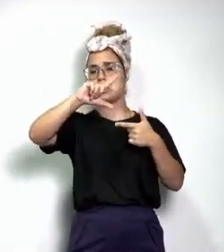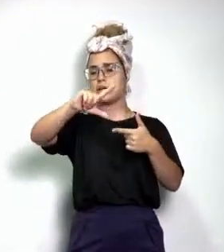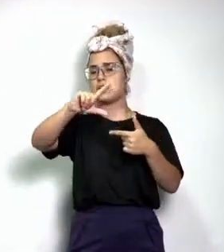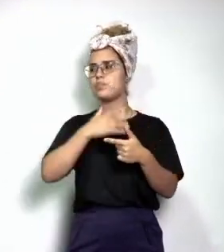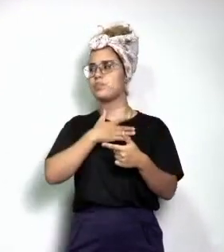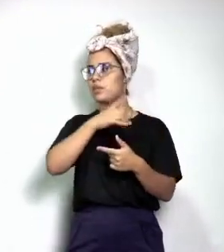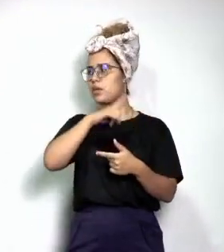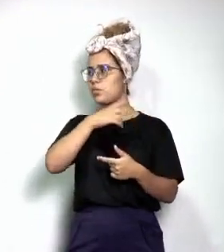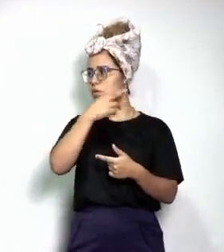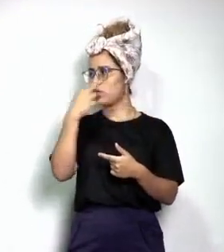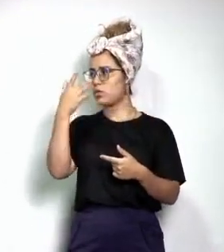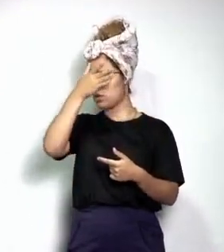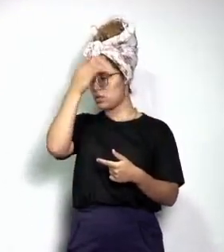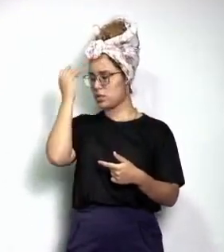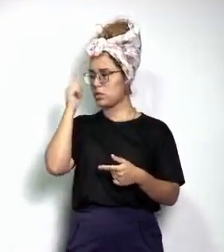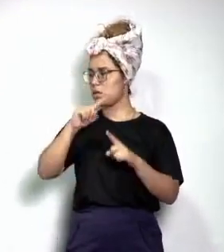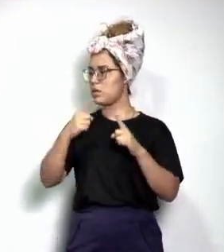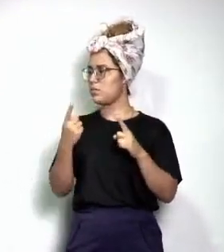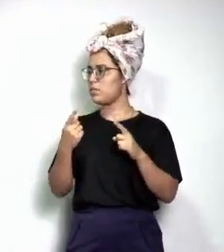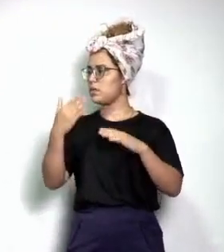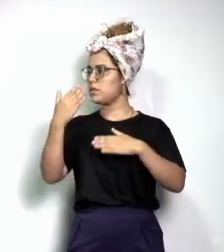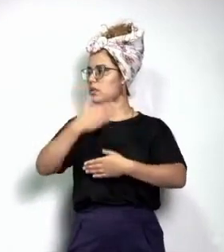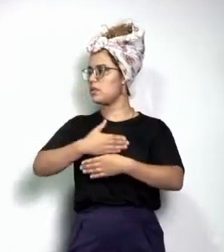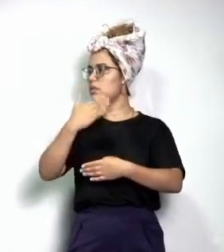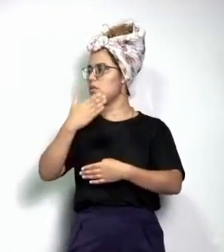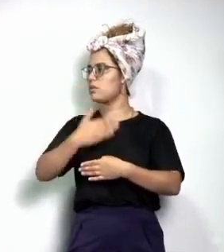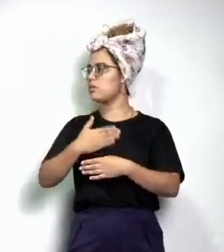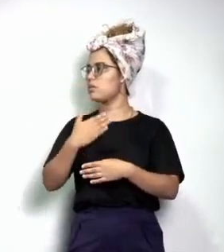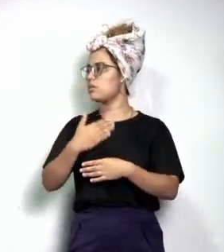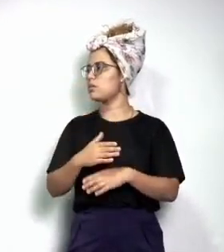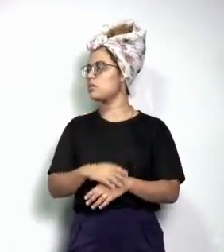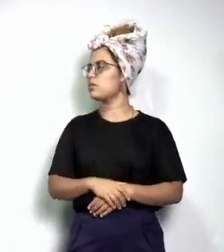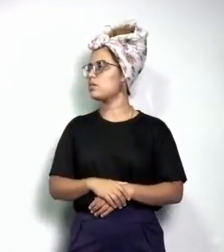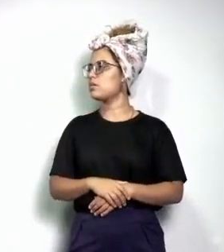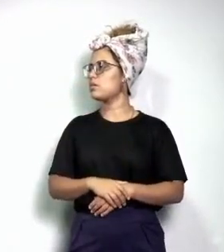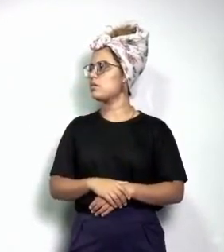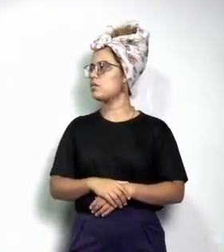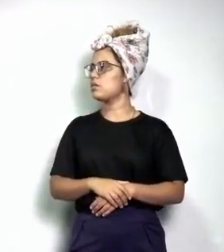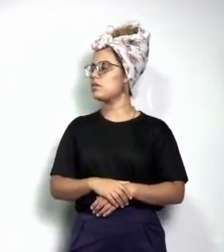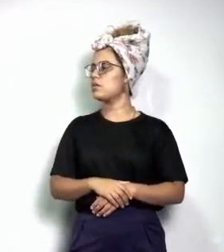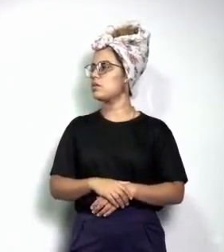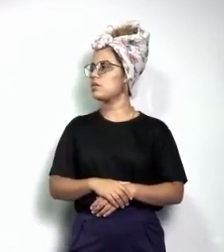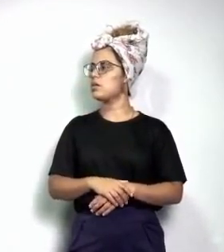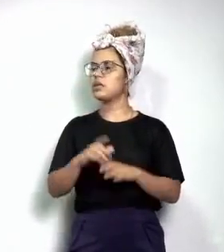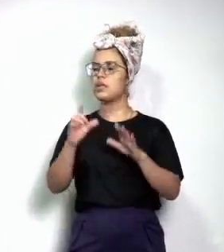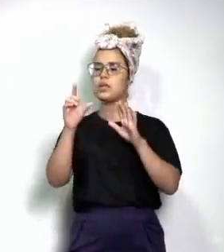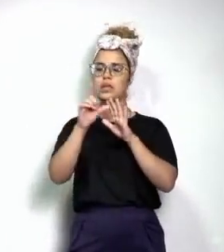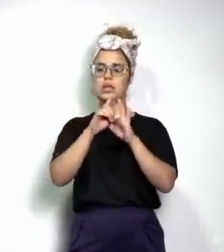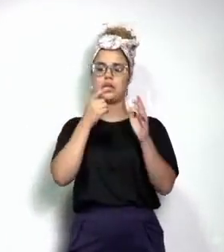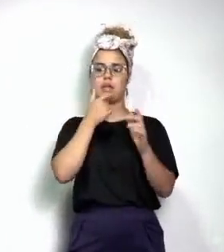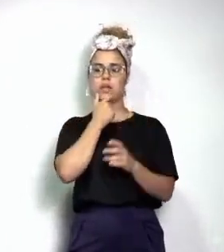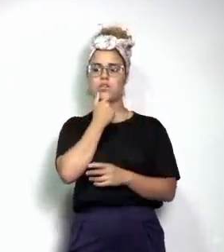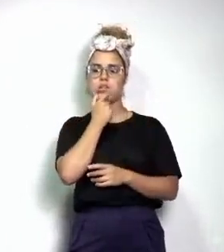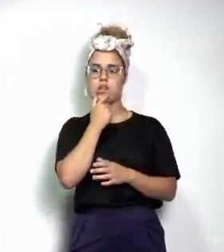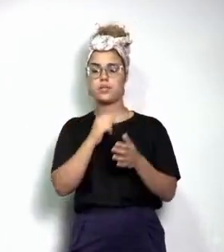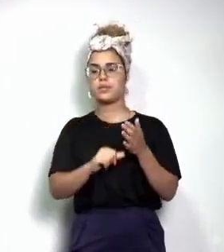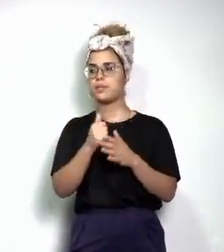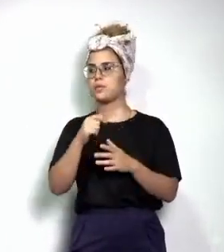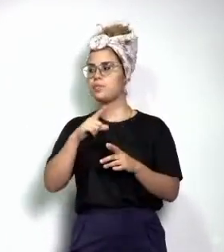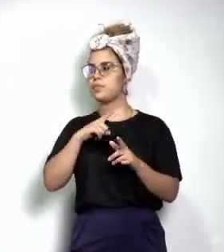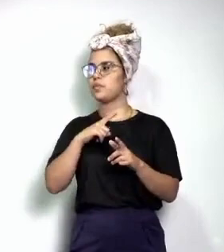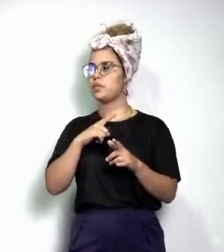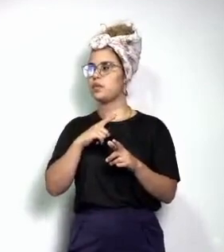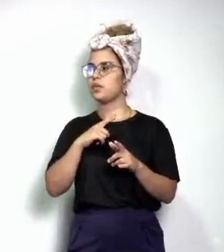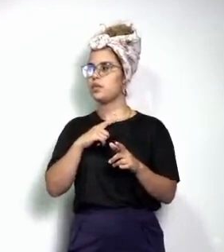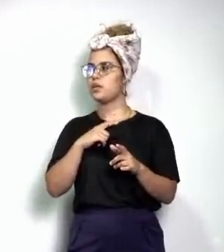de uma coisa, mas essas claquetes, em inglês, principalmente, elas lidam com a